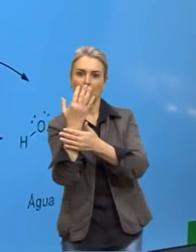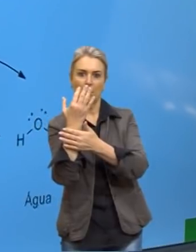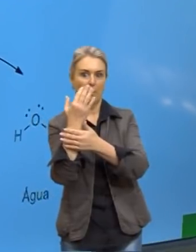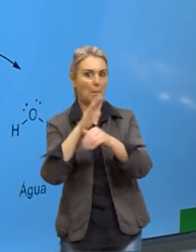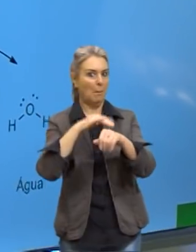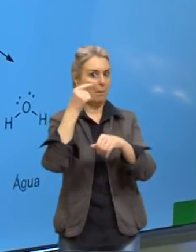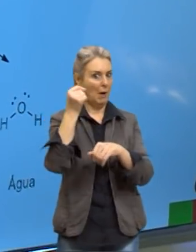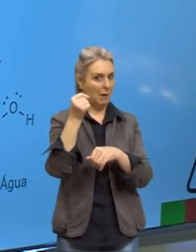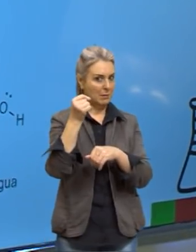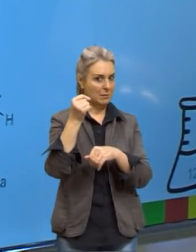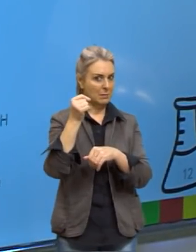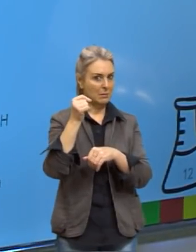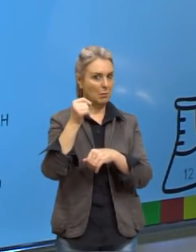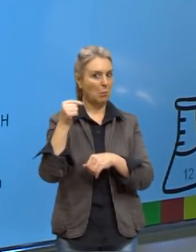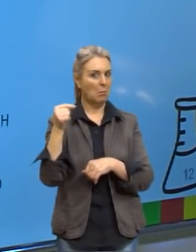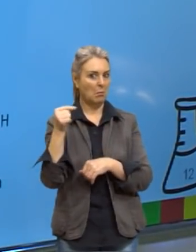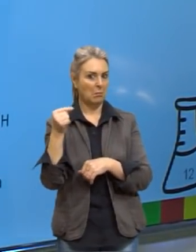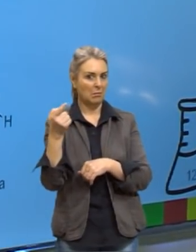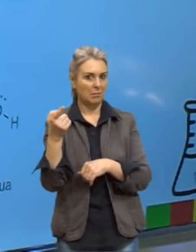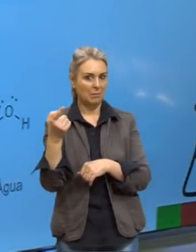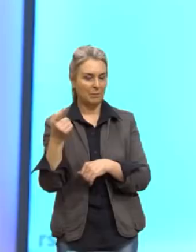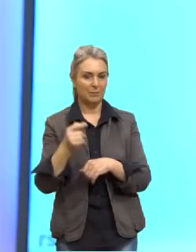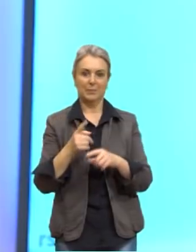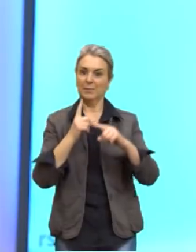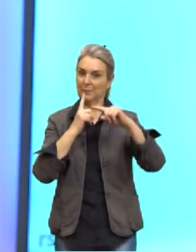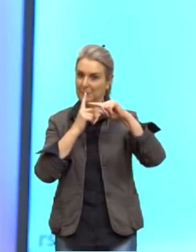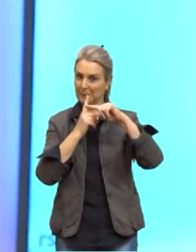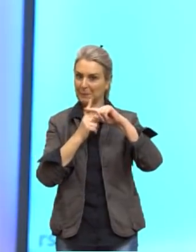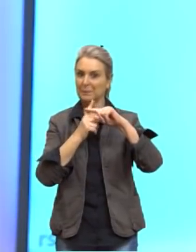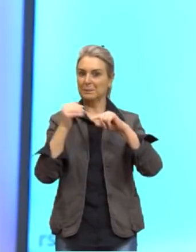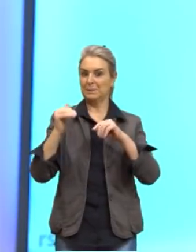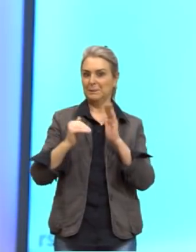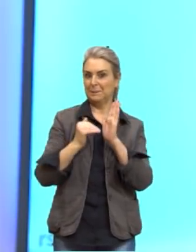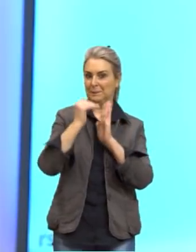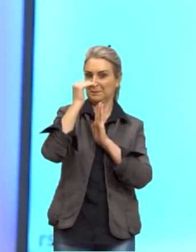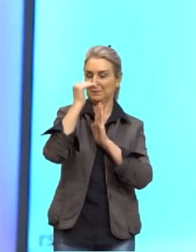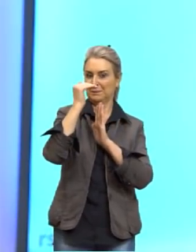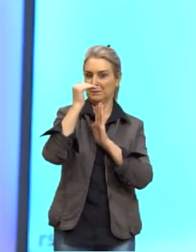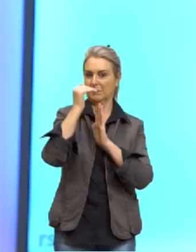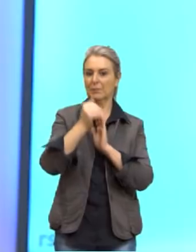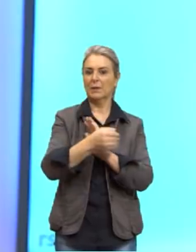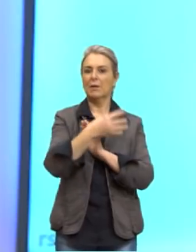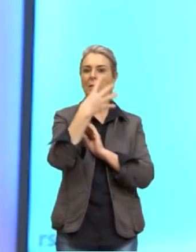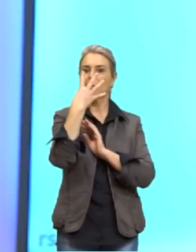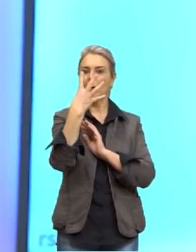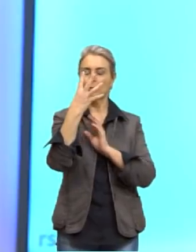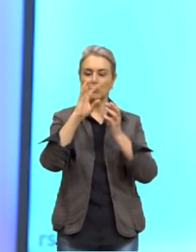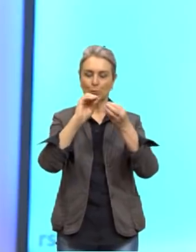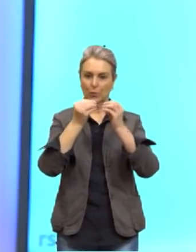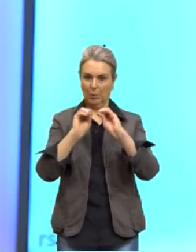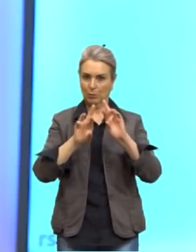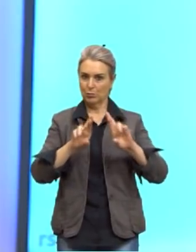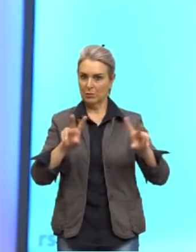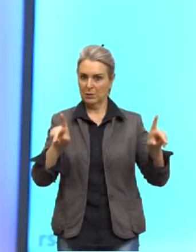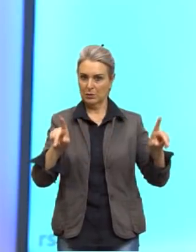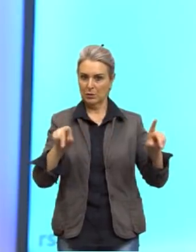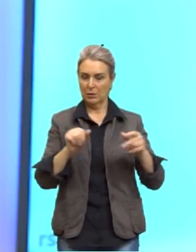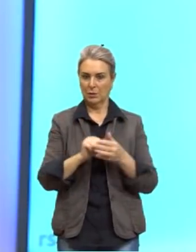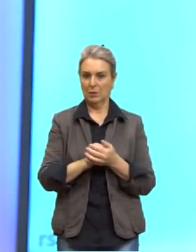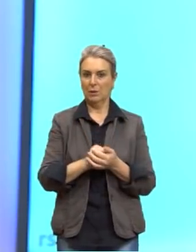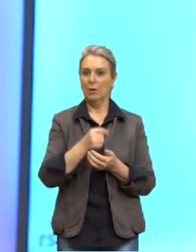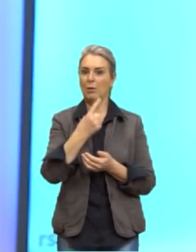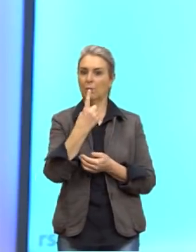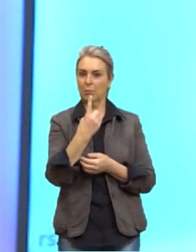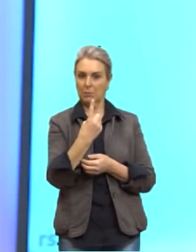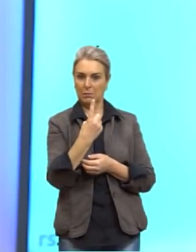vai ser maior então ou seja olha só aqui ó eu tenho quatro moléculas diferentes uma que